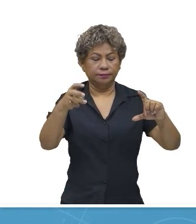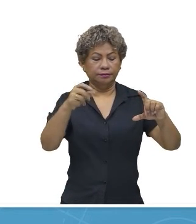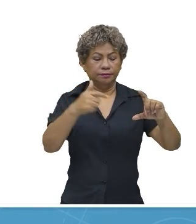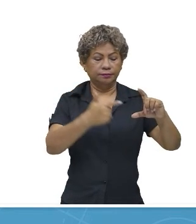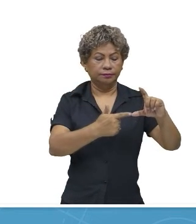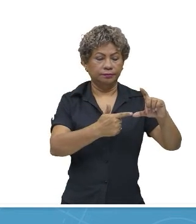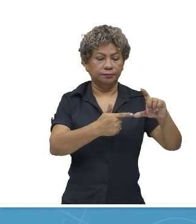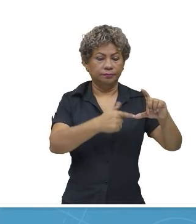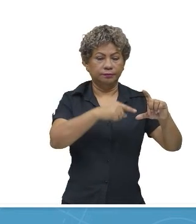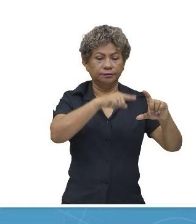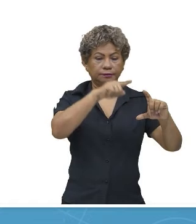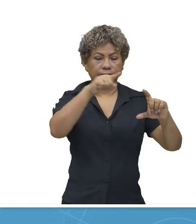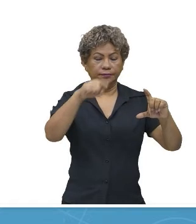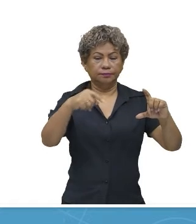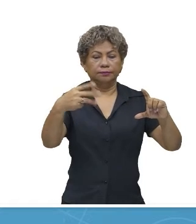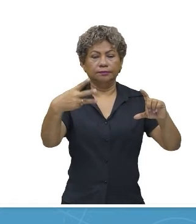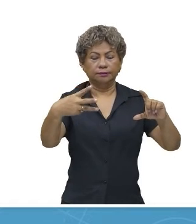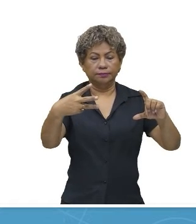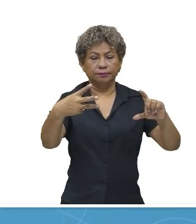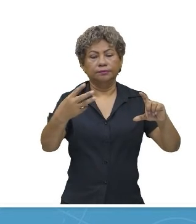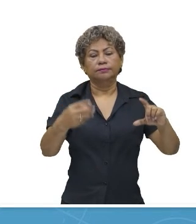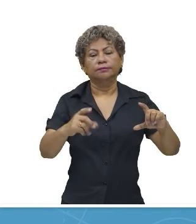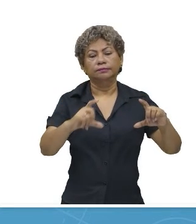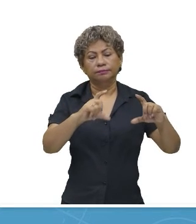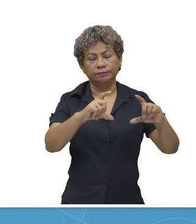Então, resolvendo, a gente vai ter